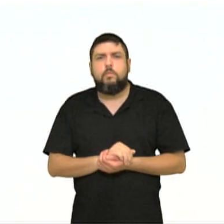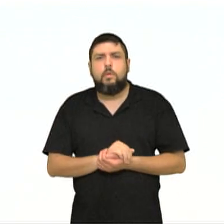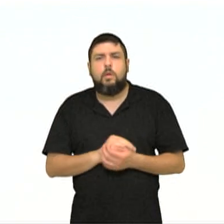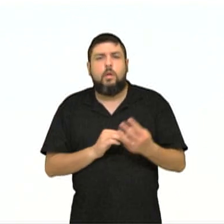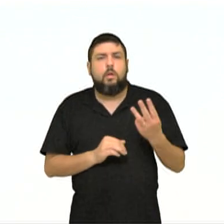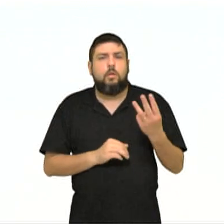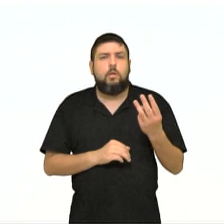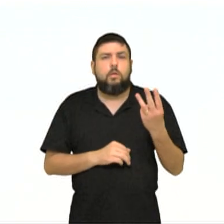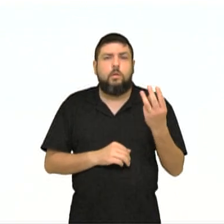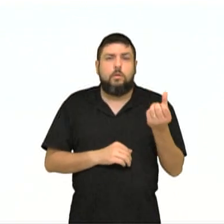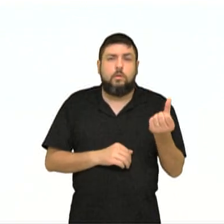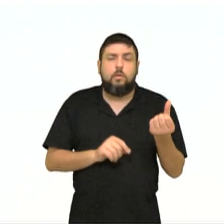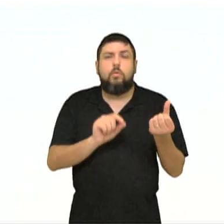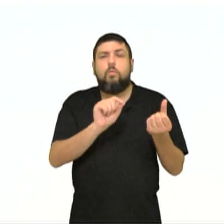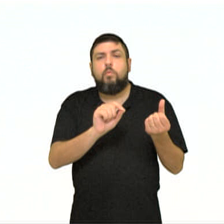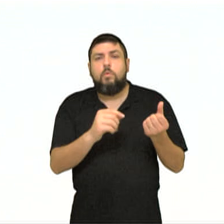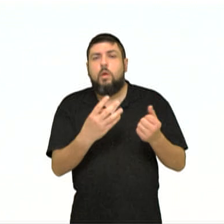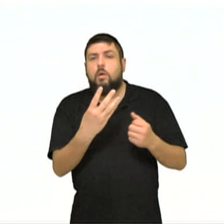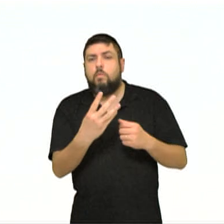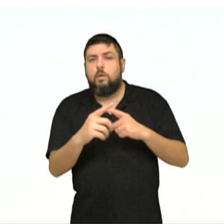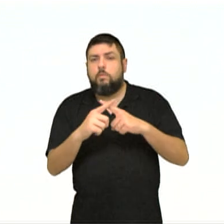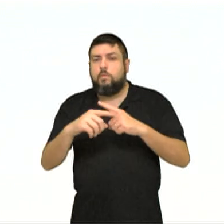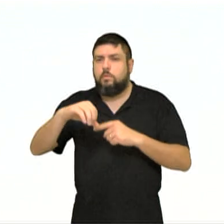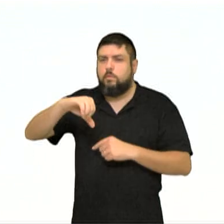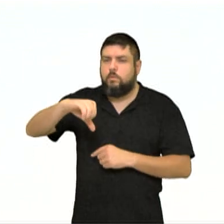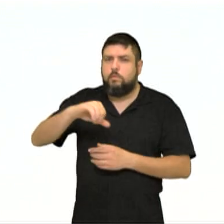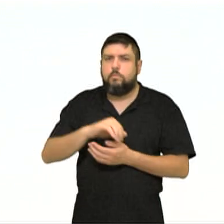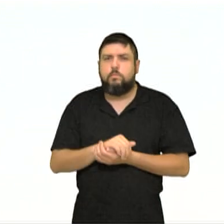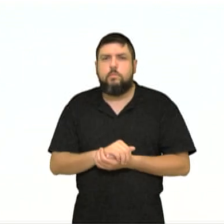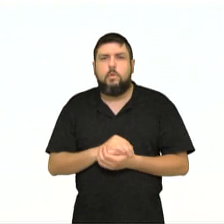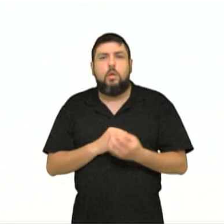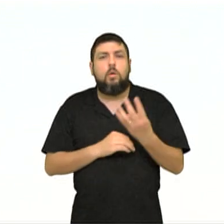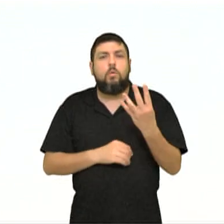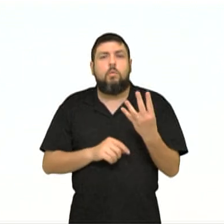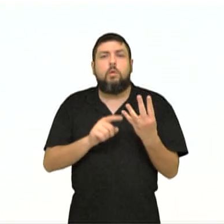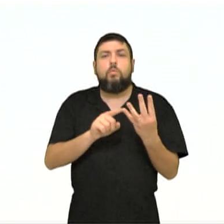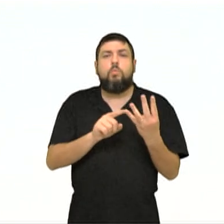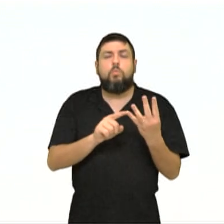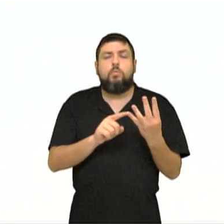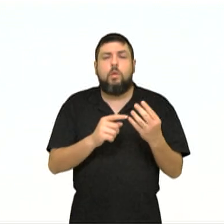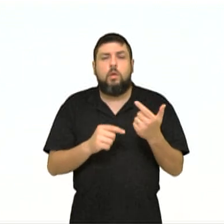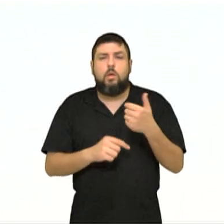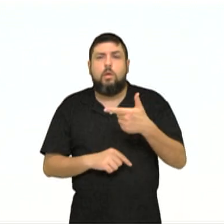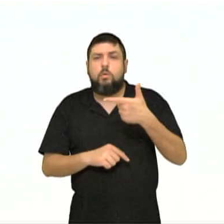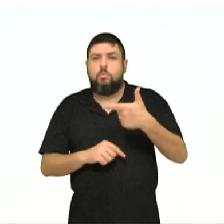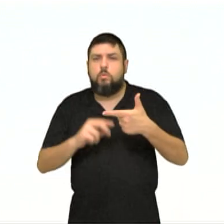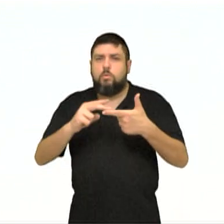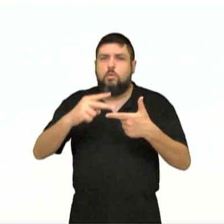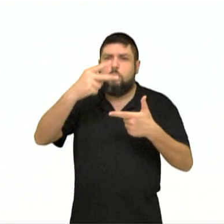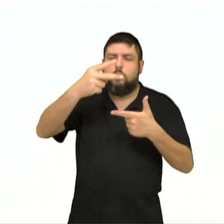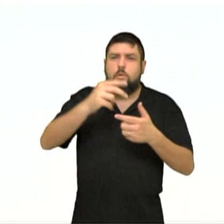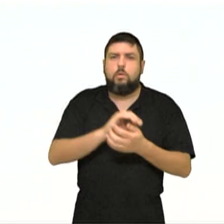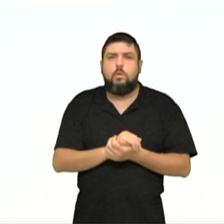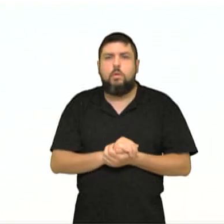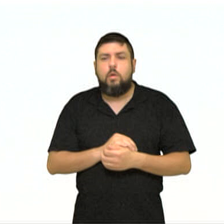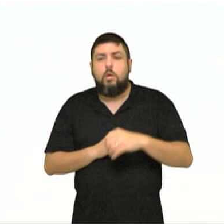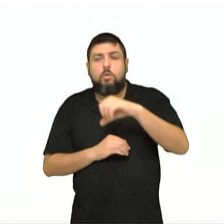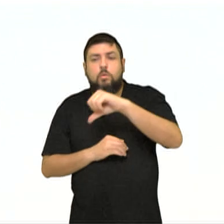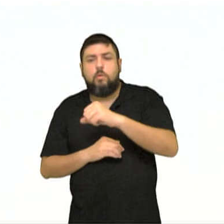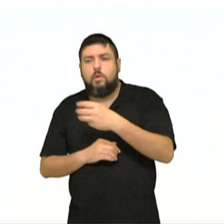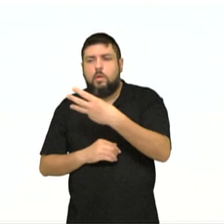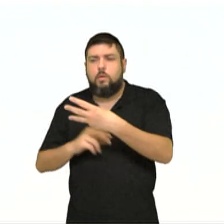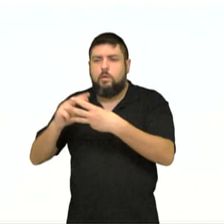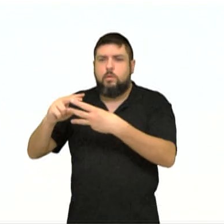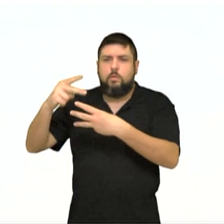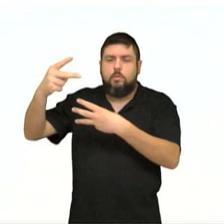é igual a 4 vezes 9. Tranquilo? 4 é 2 ao quadrado e 9 é 3 ao quadrado. Então, eu posso ainda escrever